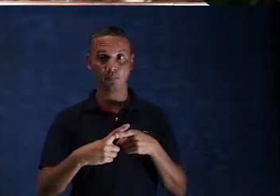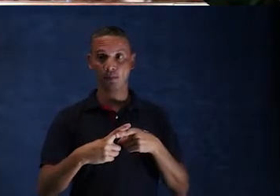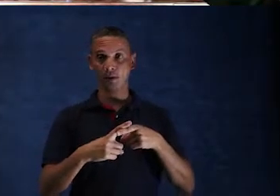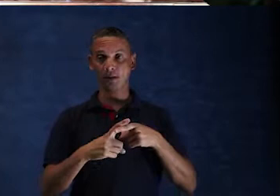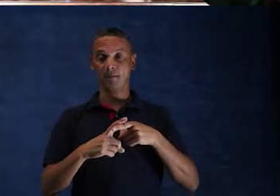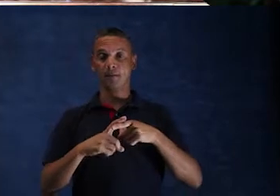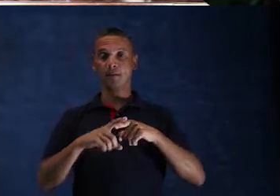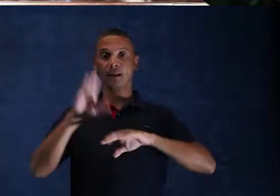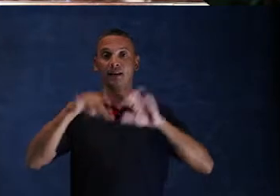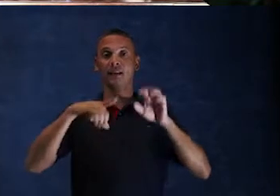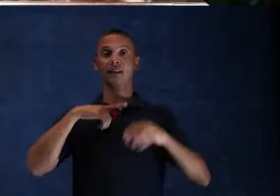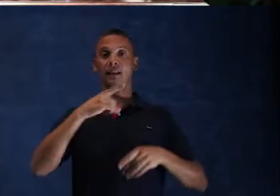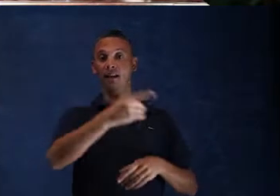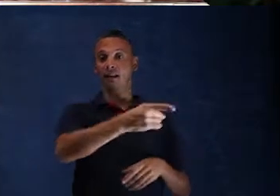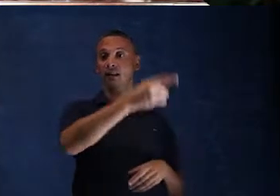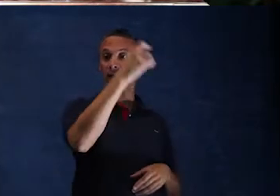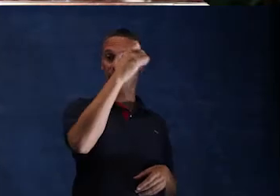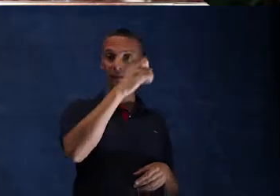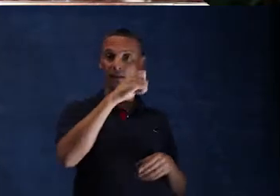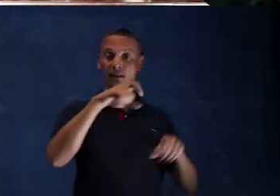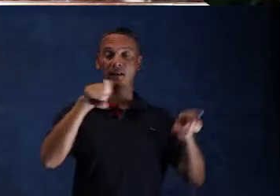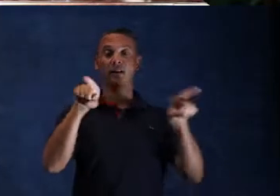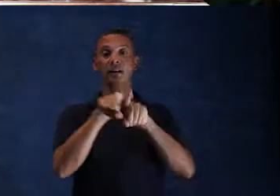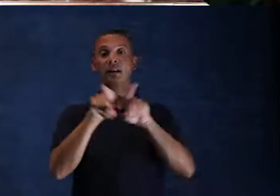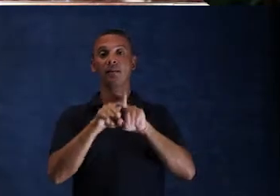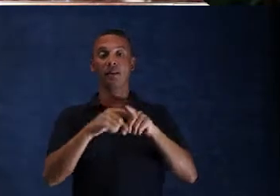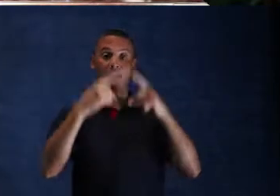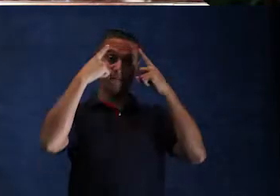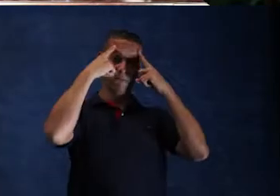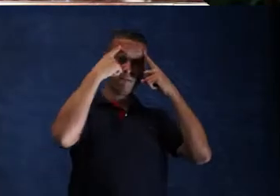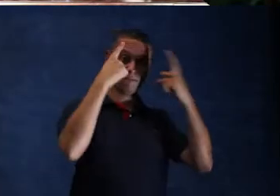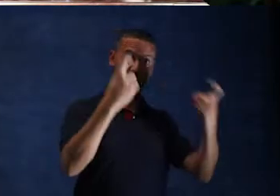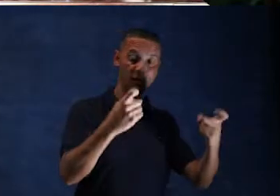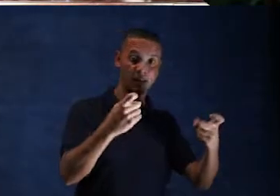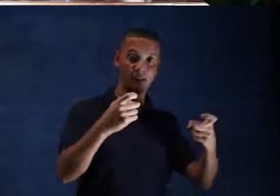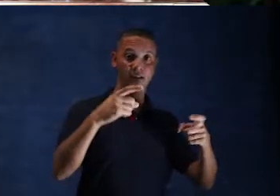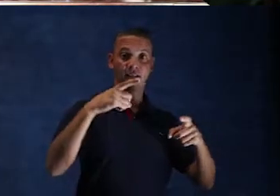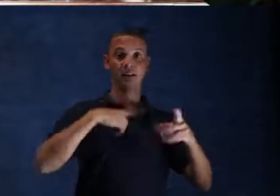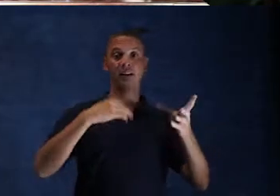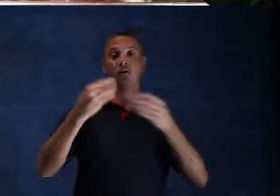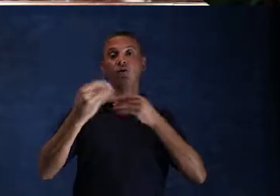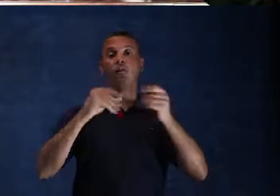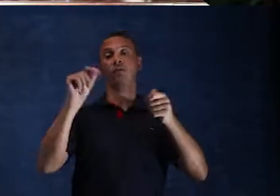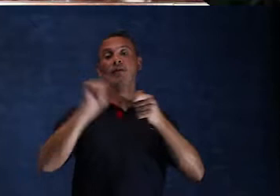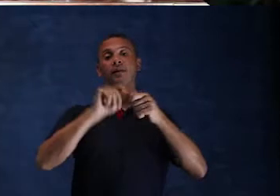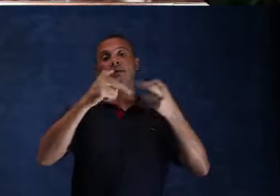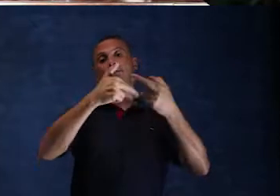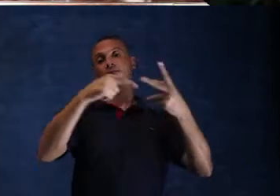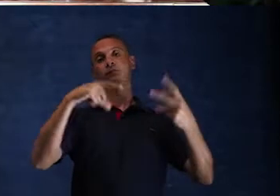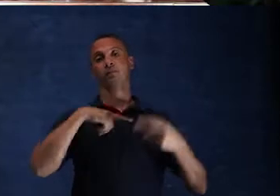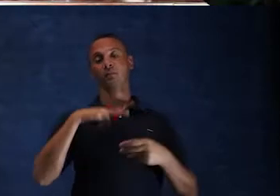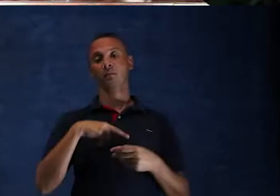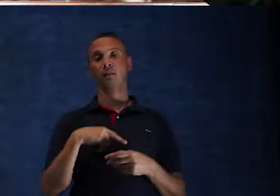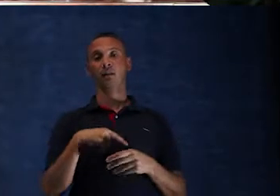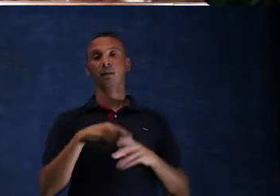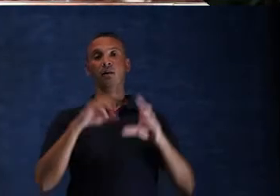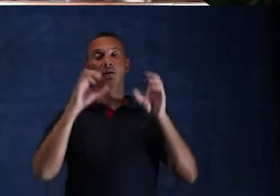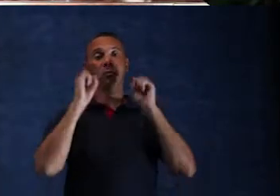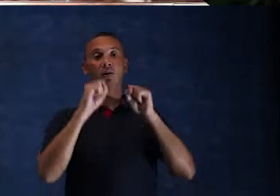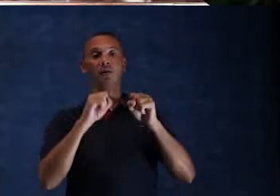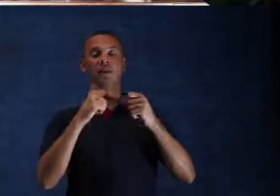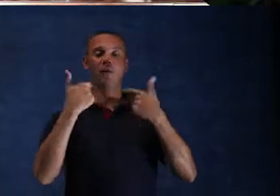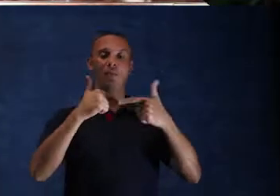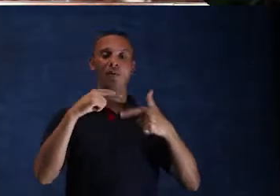tem um crime, você tem a violência e você tem a forma de se safar disso. Né? E você faz isso a partir do